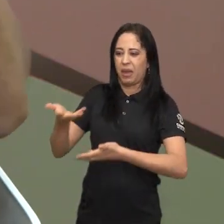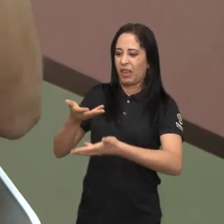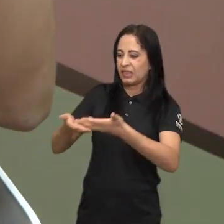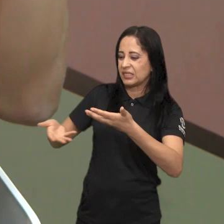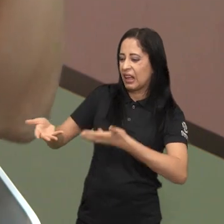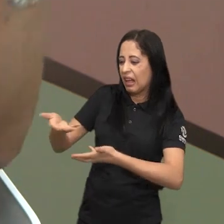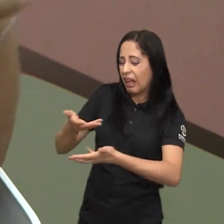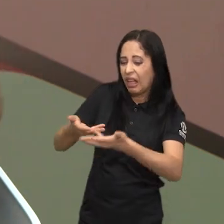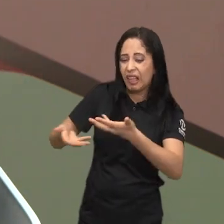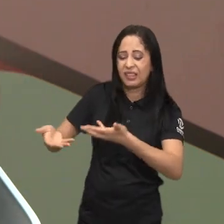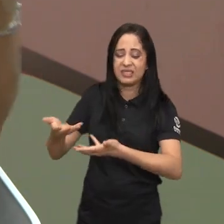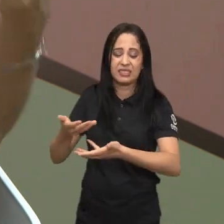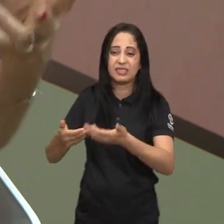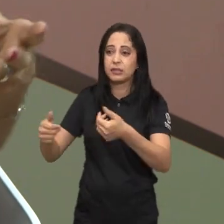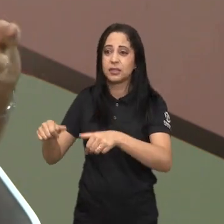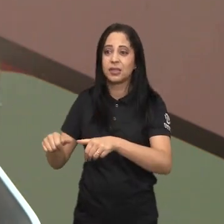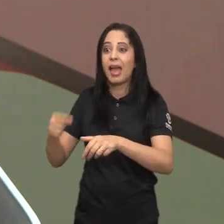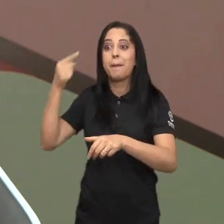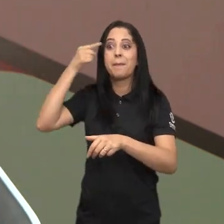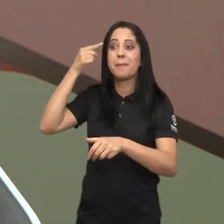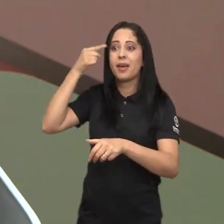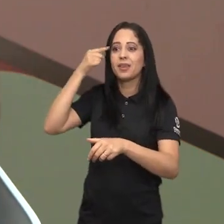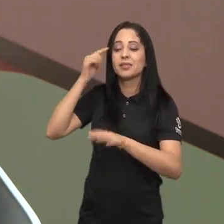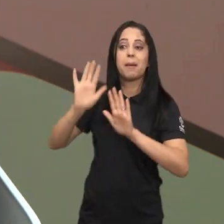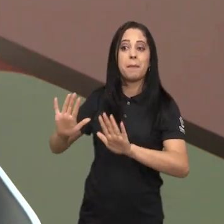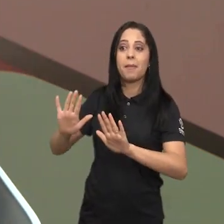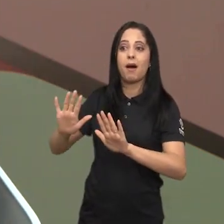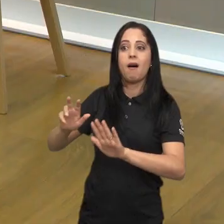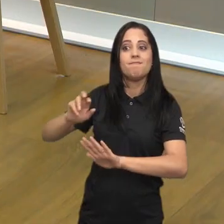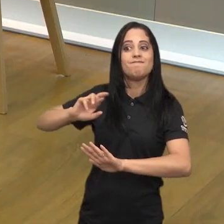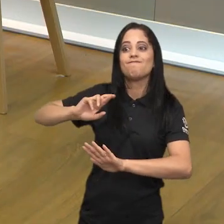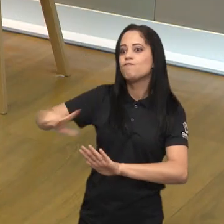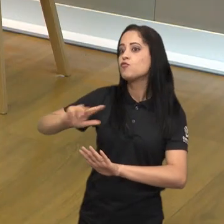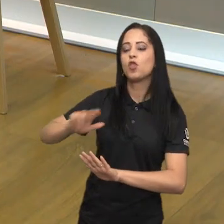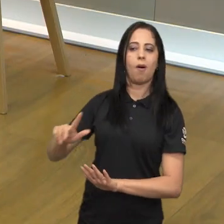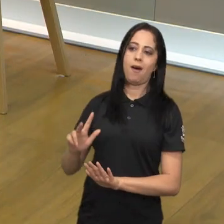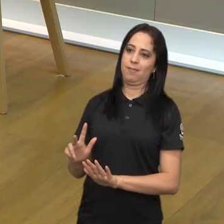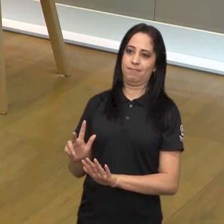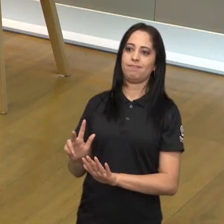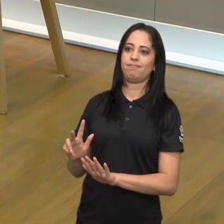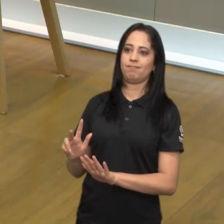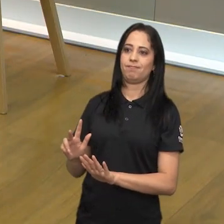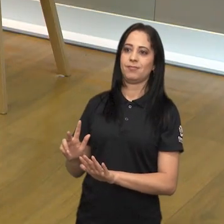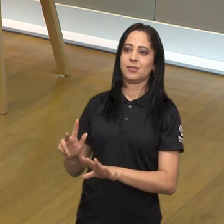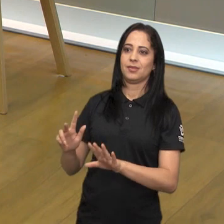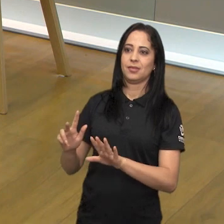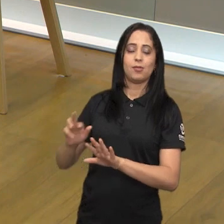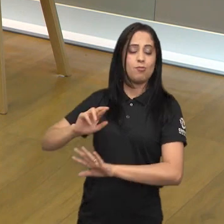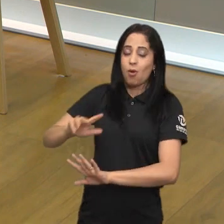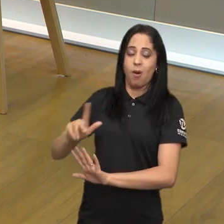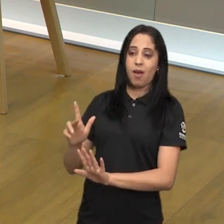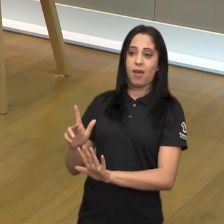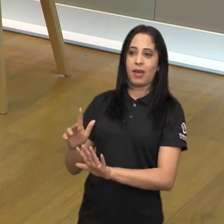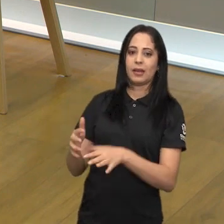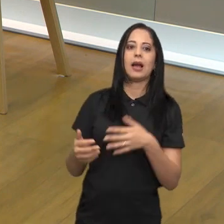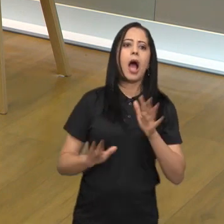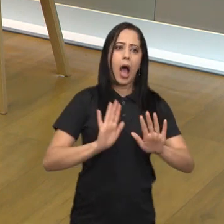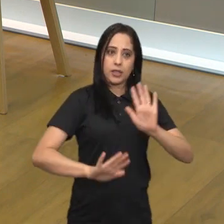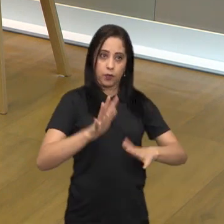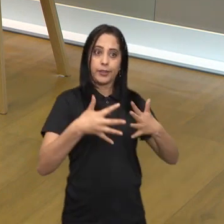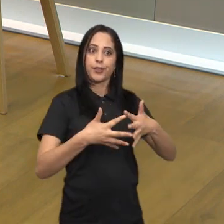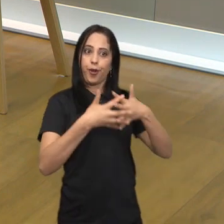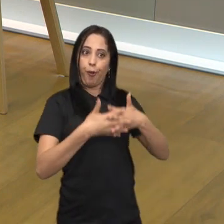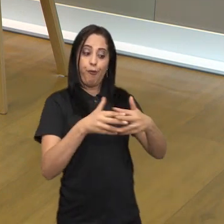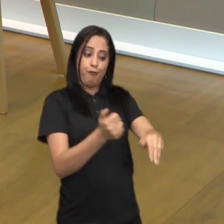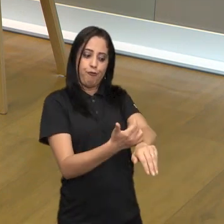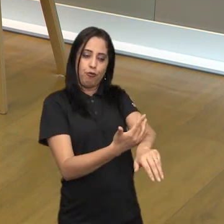ter outras desculpas por aquilo que ela está sentindo. Pode confundir com o lado emocional mesmo, achar que tem alguma relação com o lado